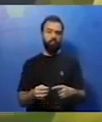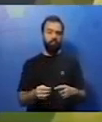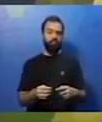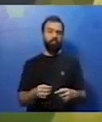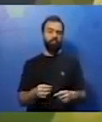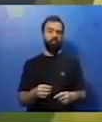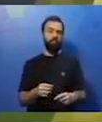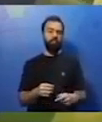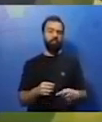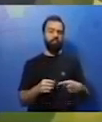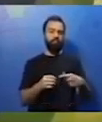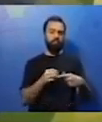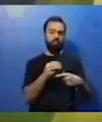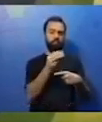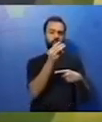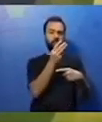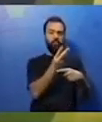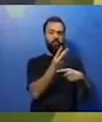denominador